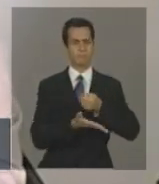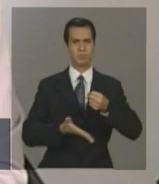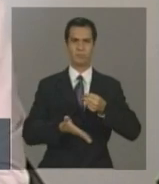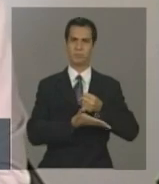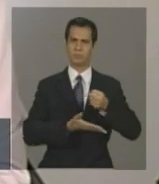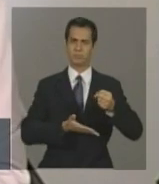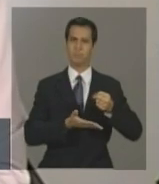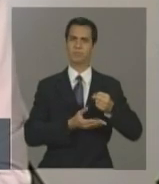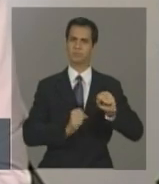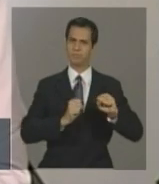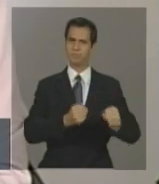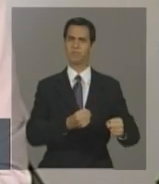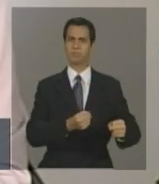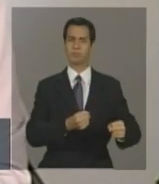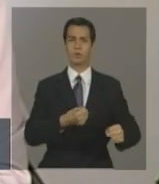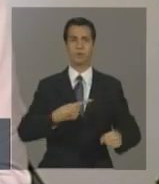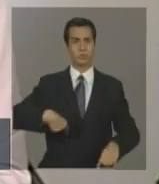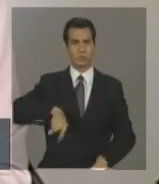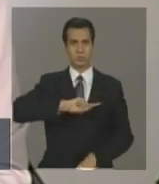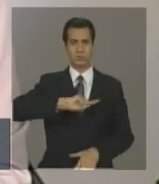E acredita